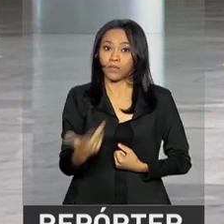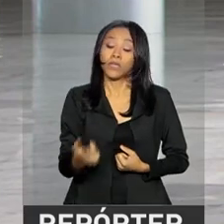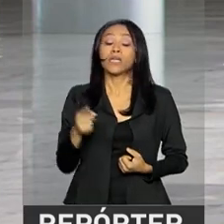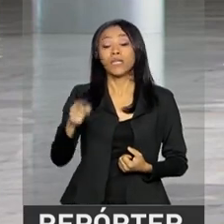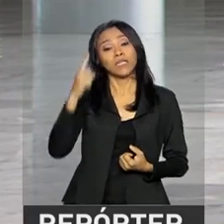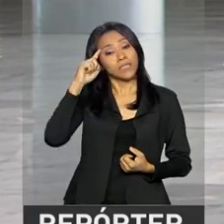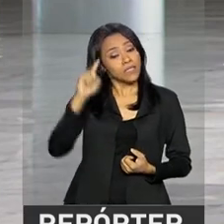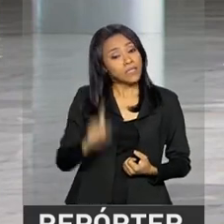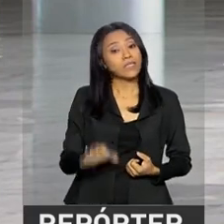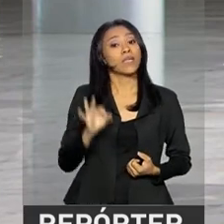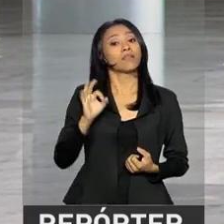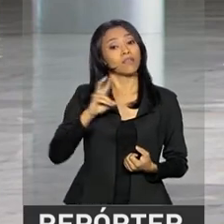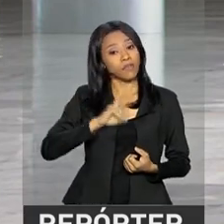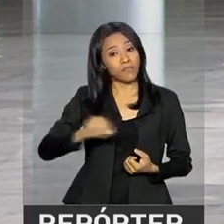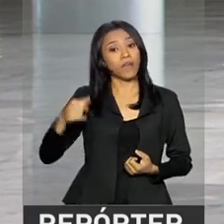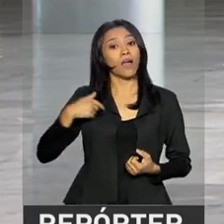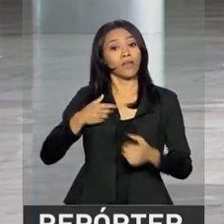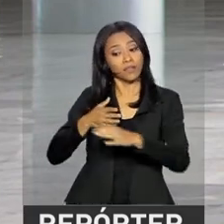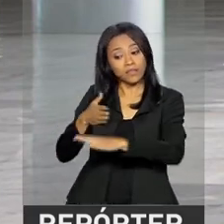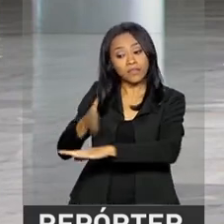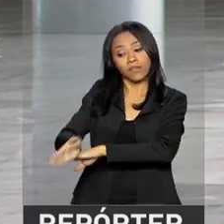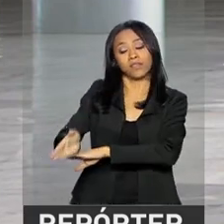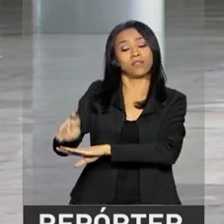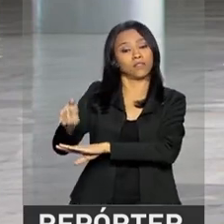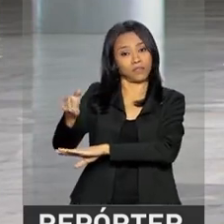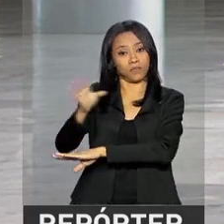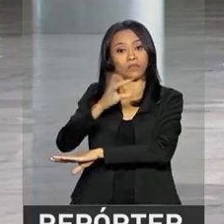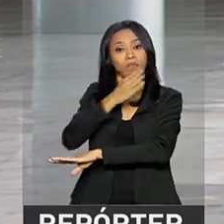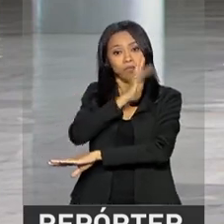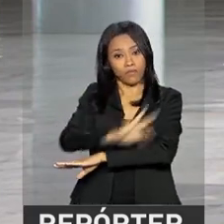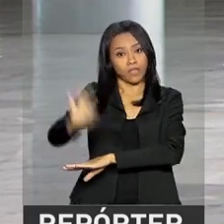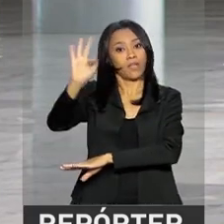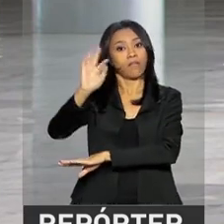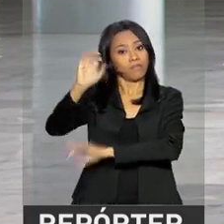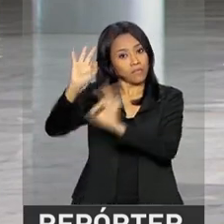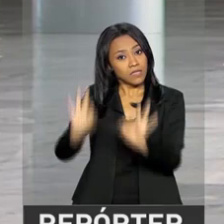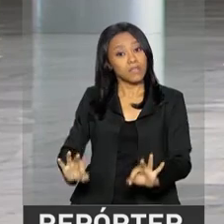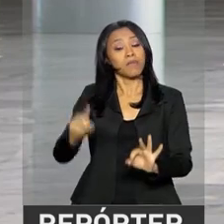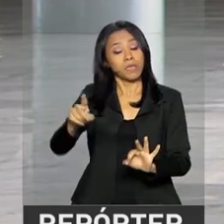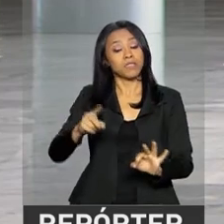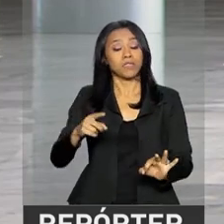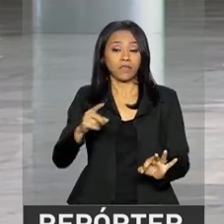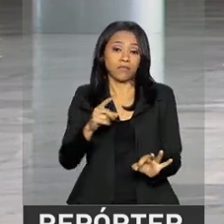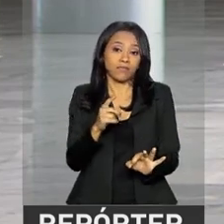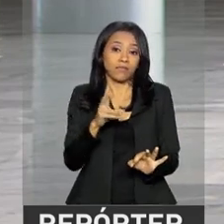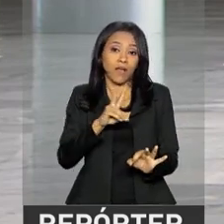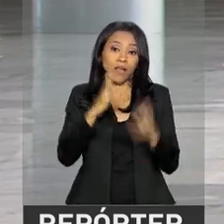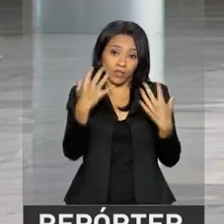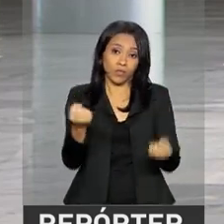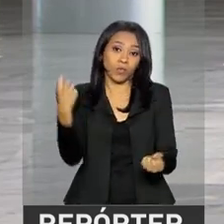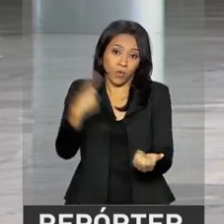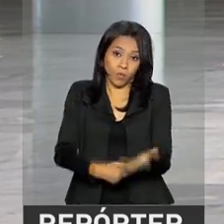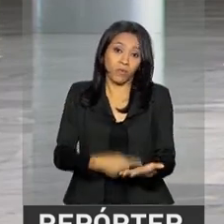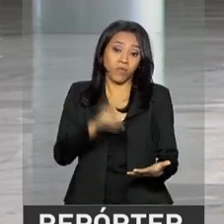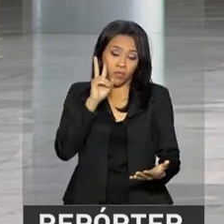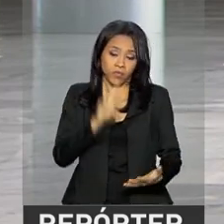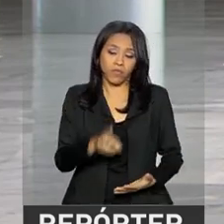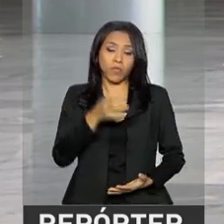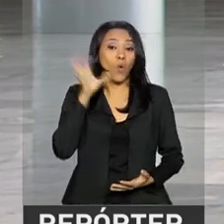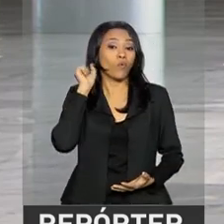intervenção vai dar certo que é um tema arriscado mas que ele assumiu esse risco vamos ouvir um trecho da